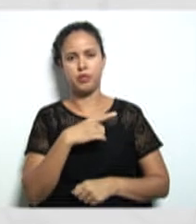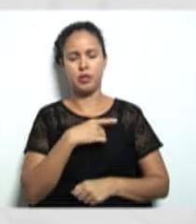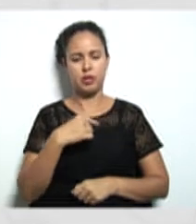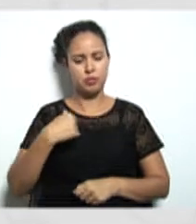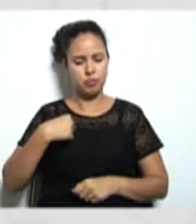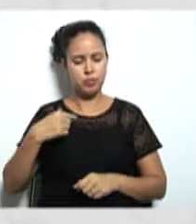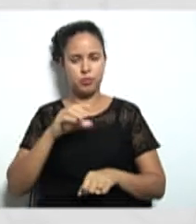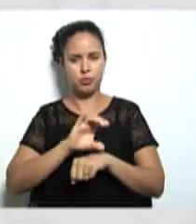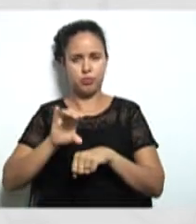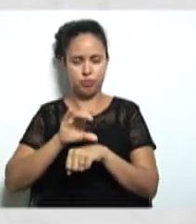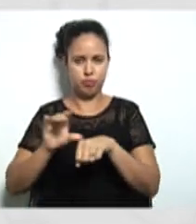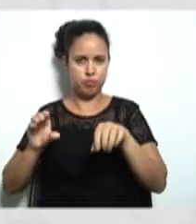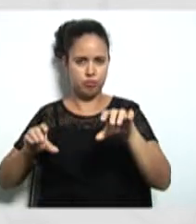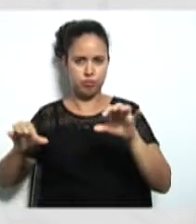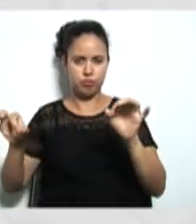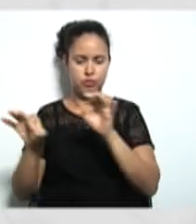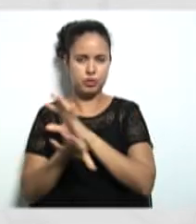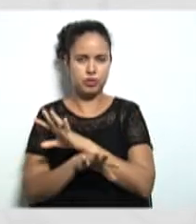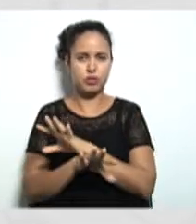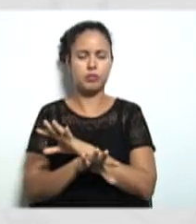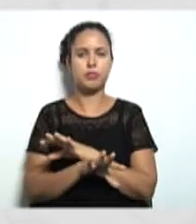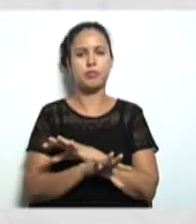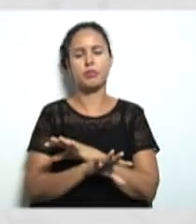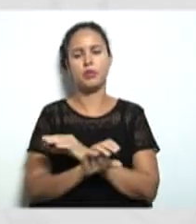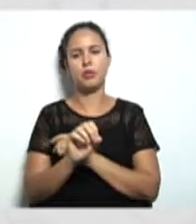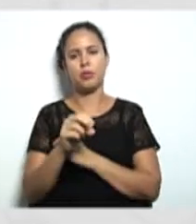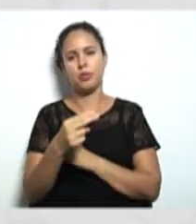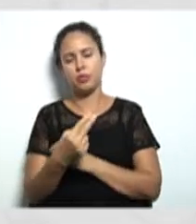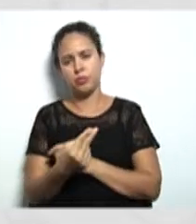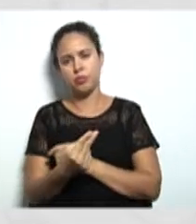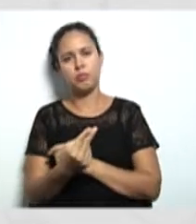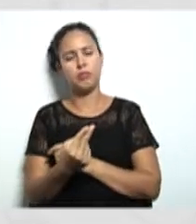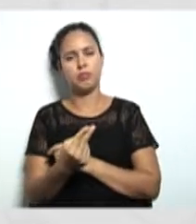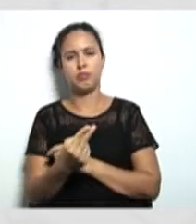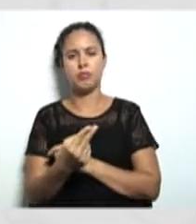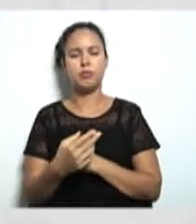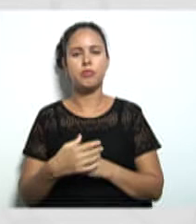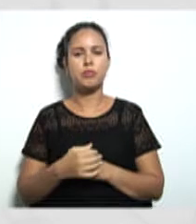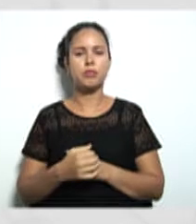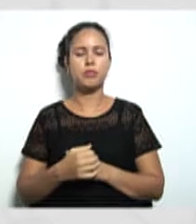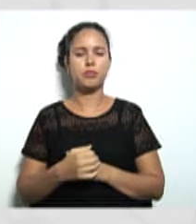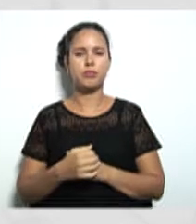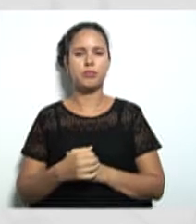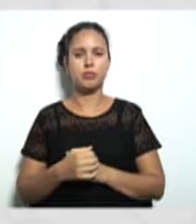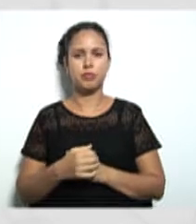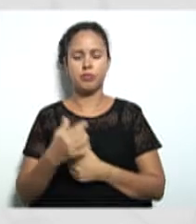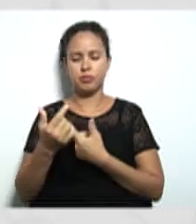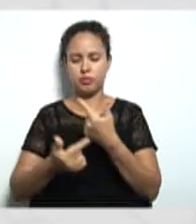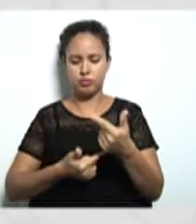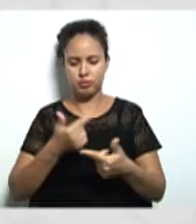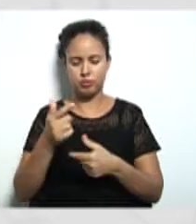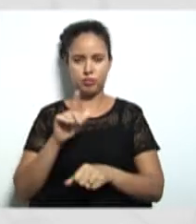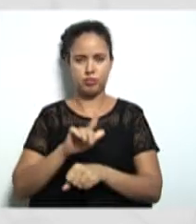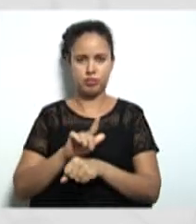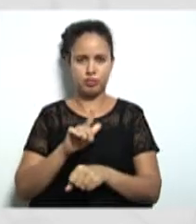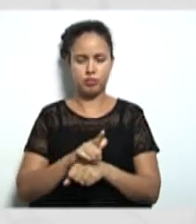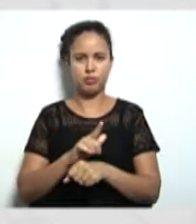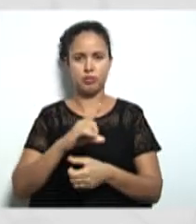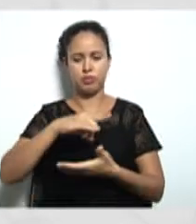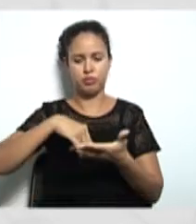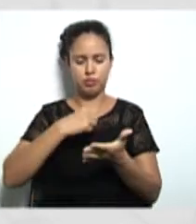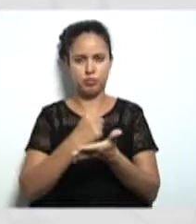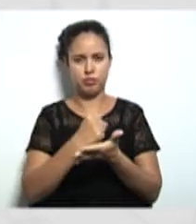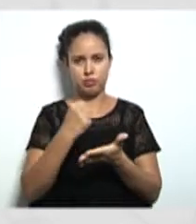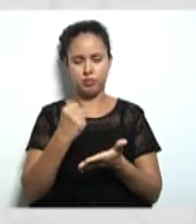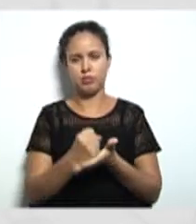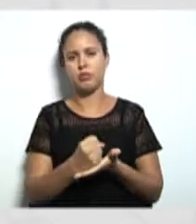concluir esse curso? Enfim, ou nessa construção. Atuar na gestão de contratos faz parte